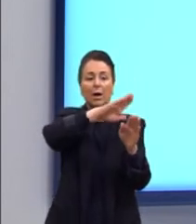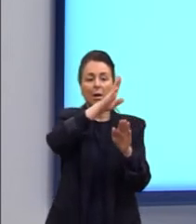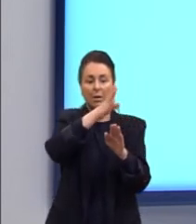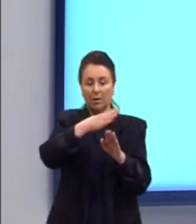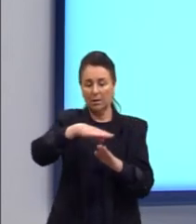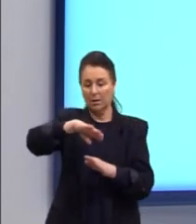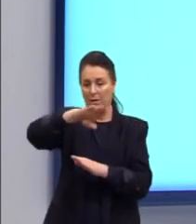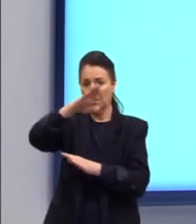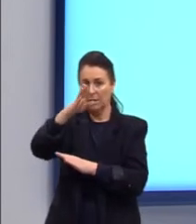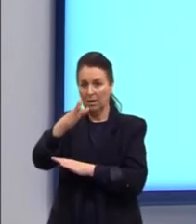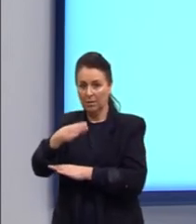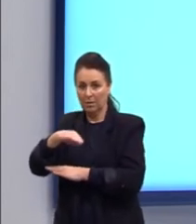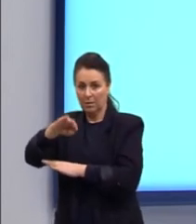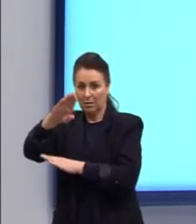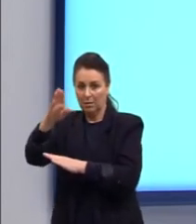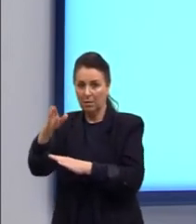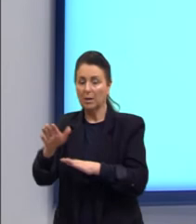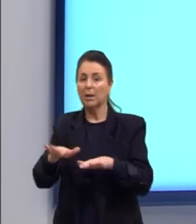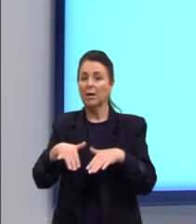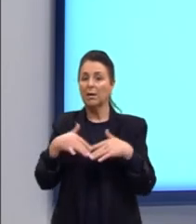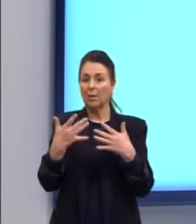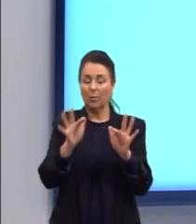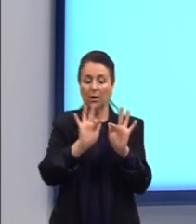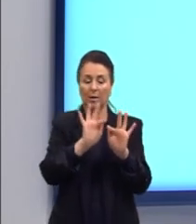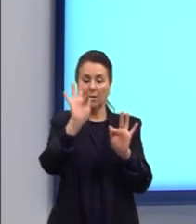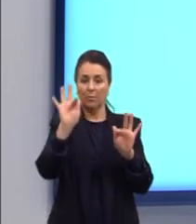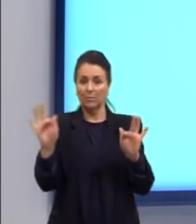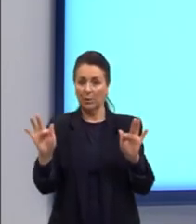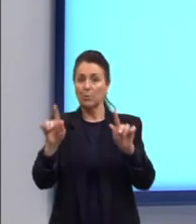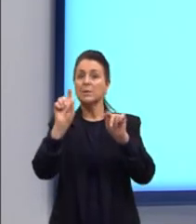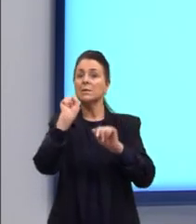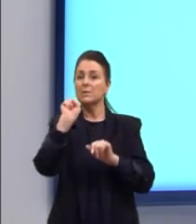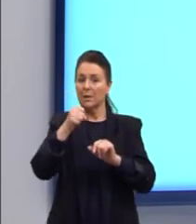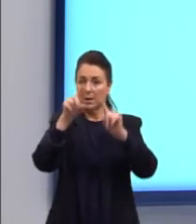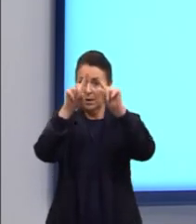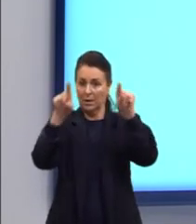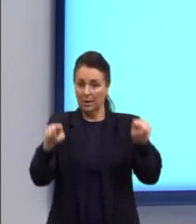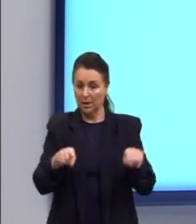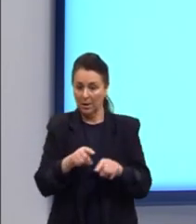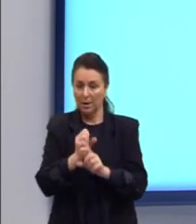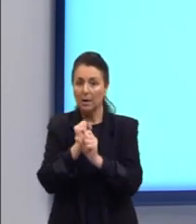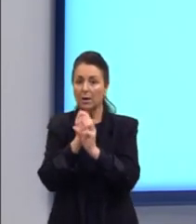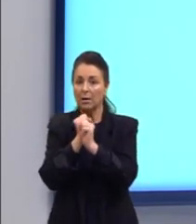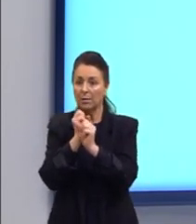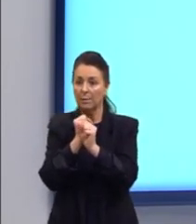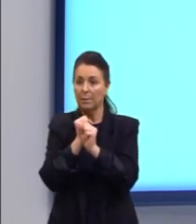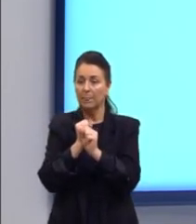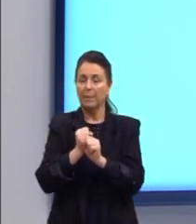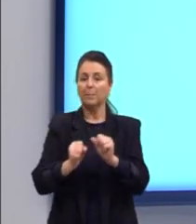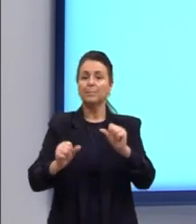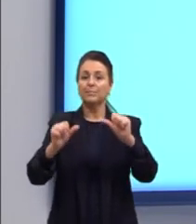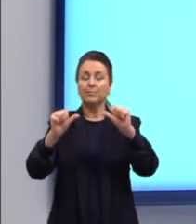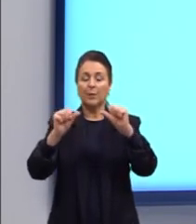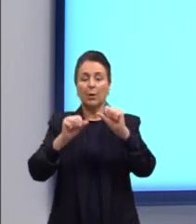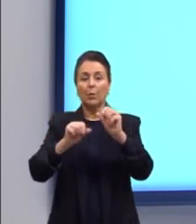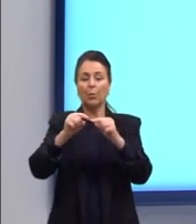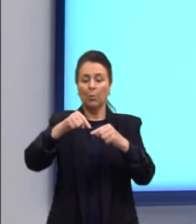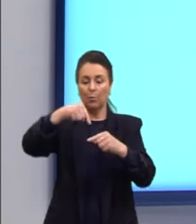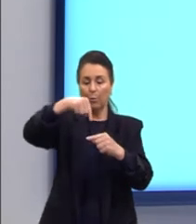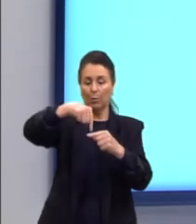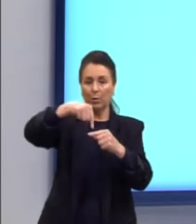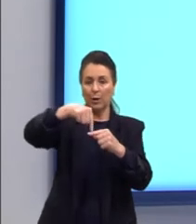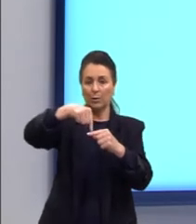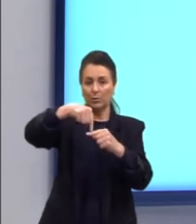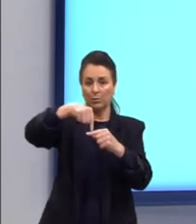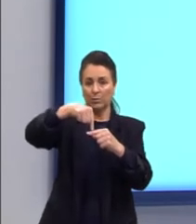então nós já sabemos que trata-se de uma função trigonométrica o eixo vertical seria f em metro